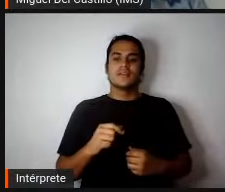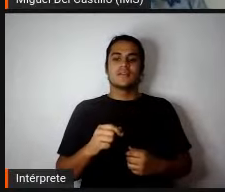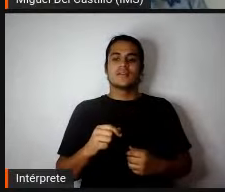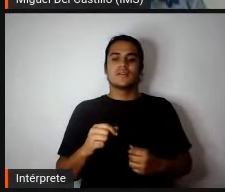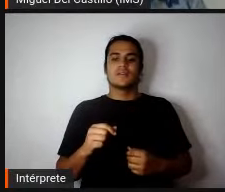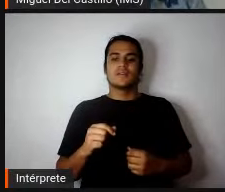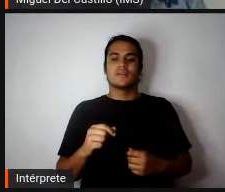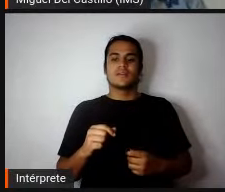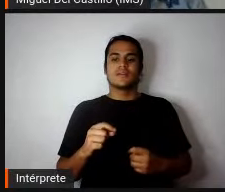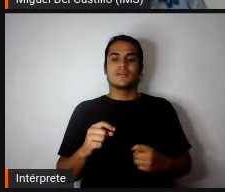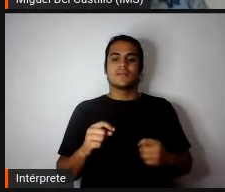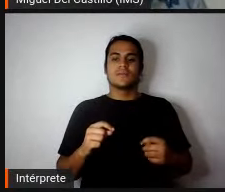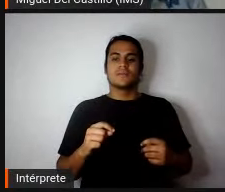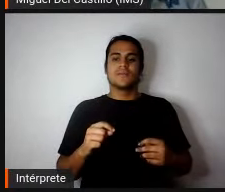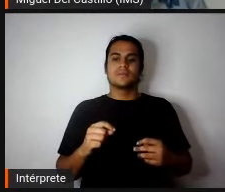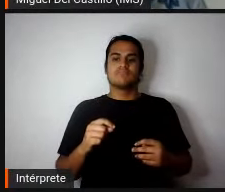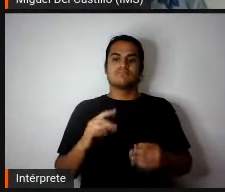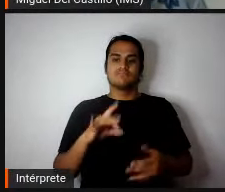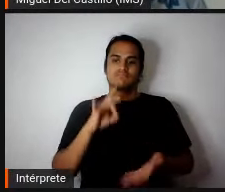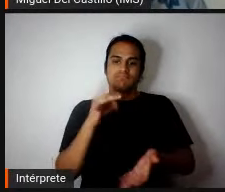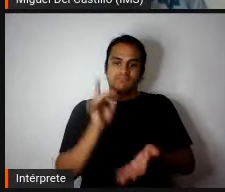como realmente a pessoa